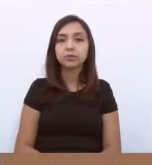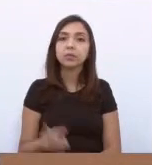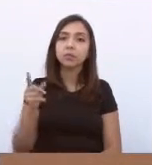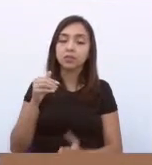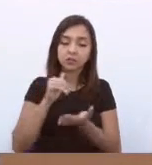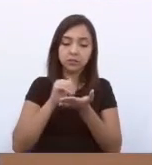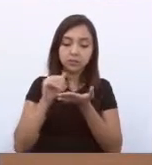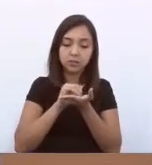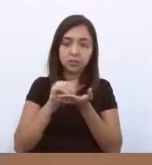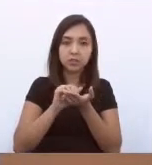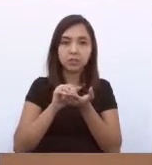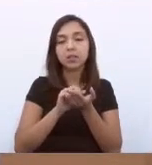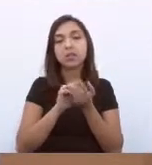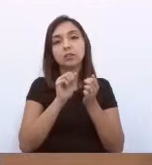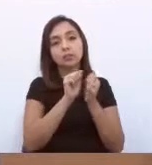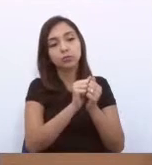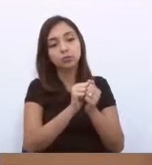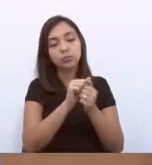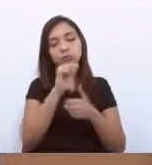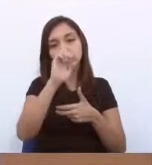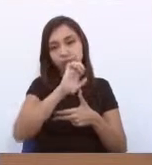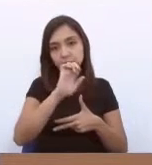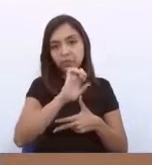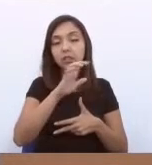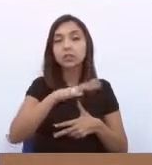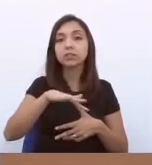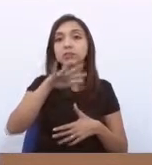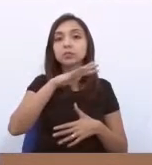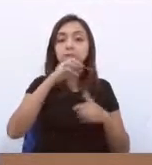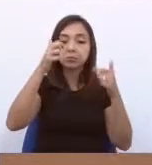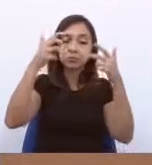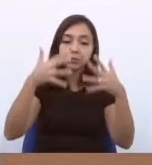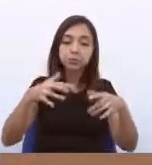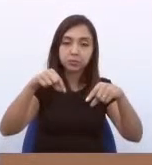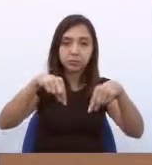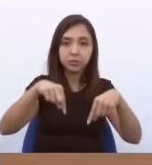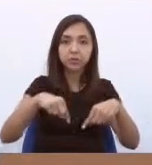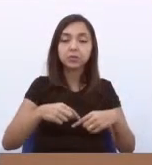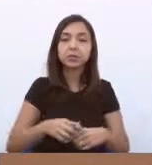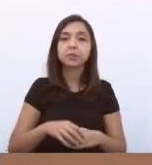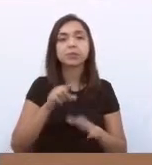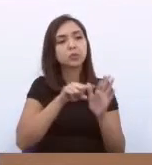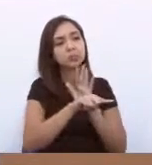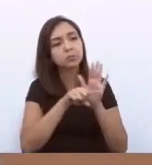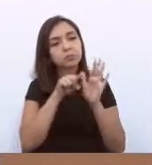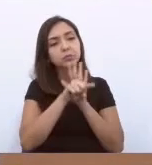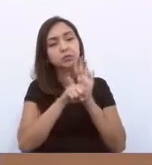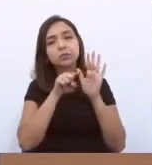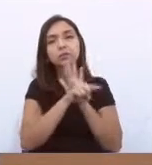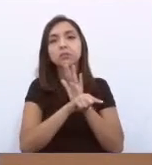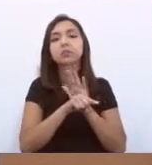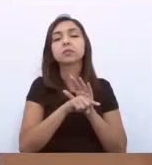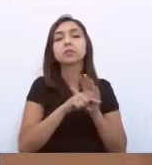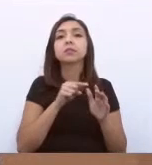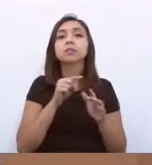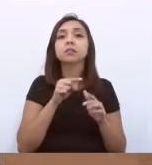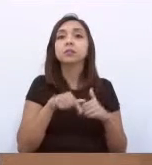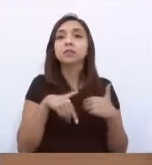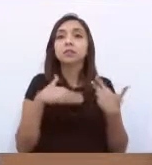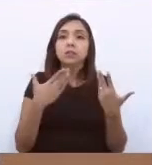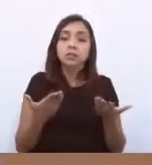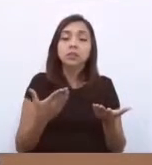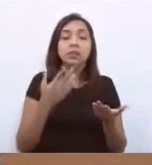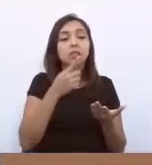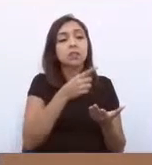solícito secretário adjunto daquela pasta esteve aqui e nós indagávamos a ele com relação